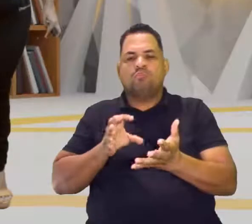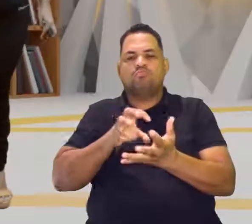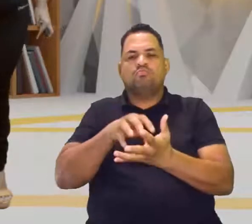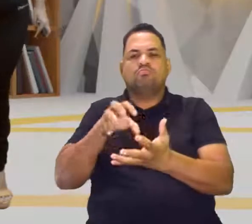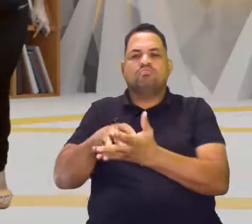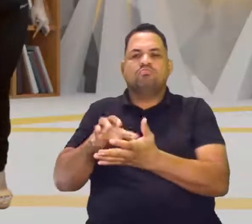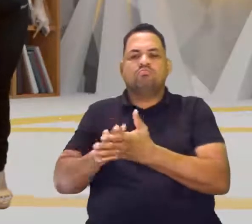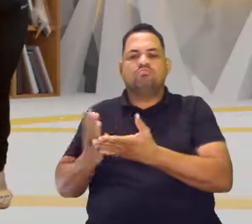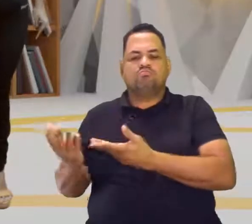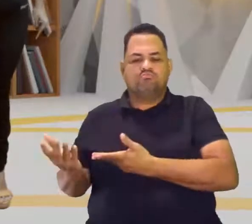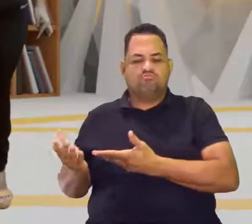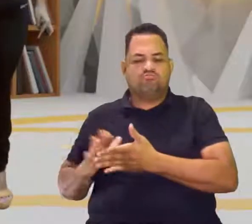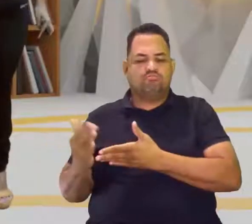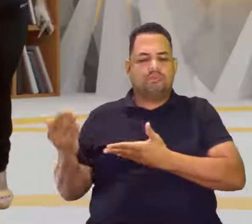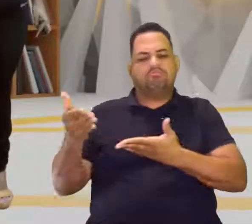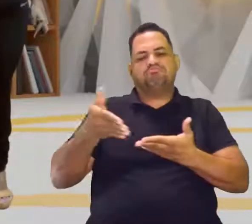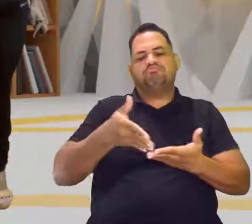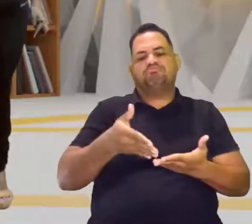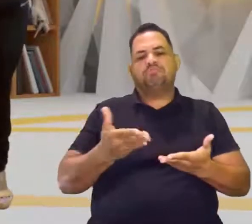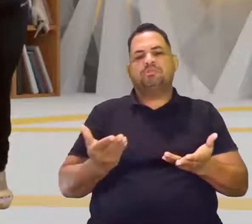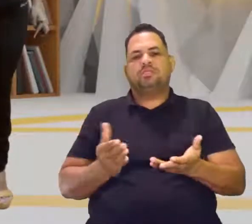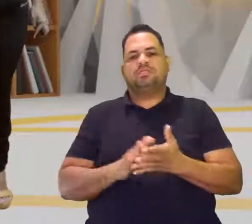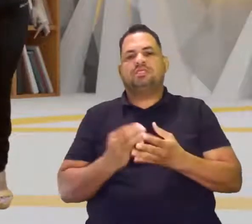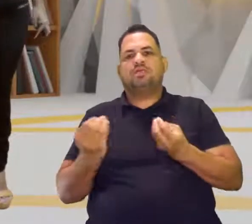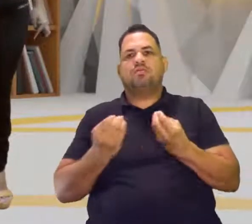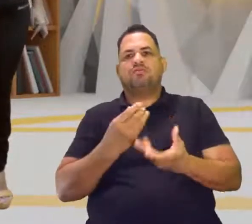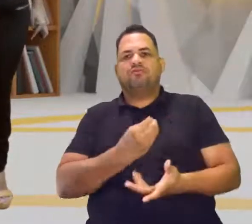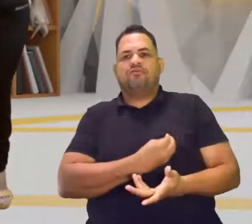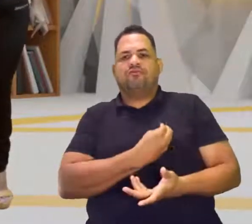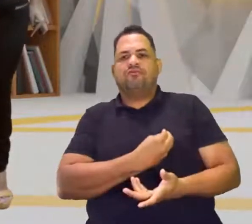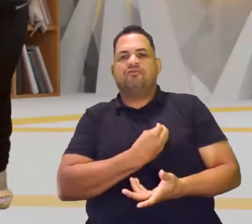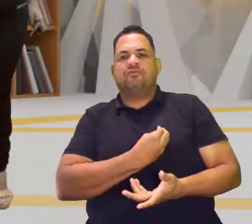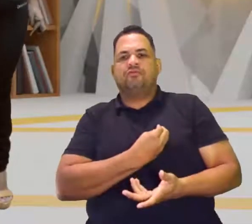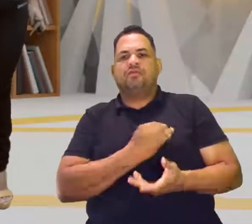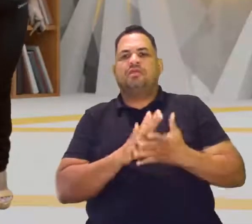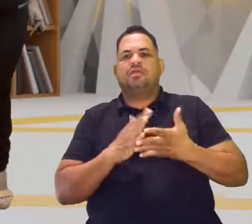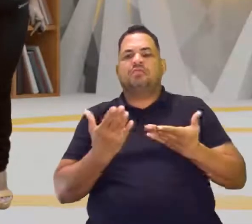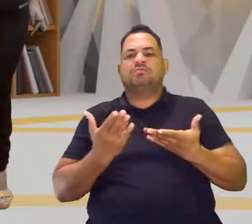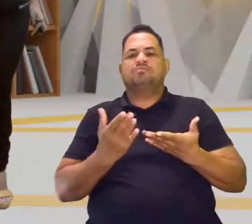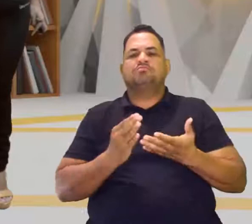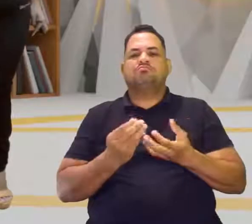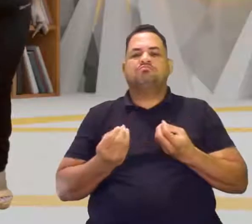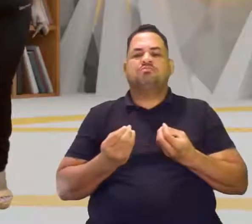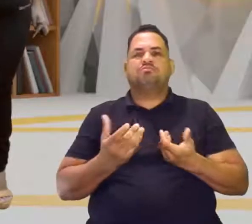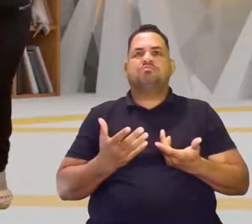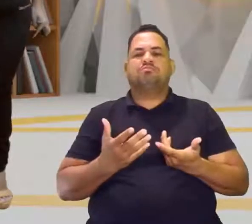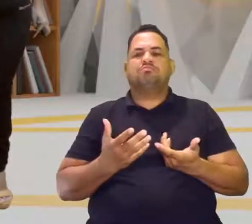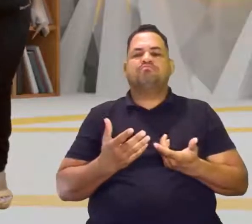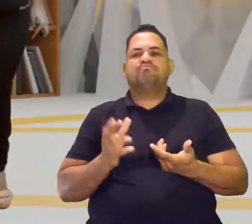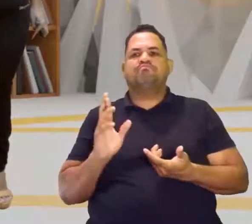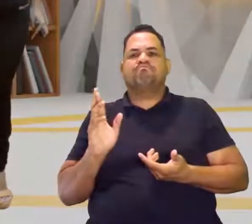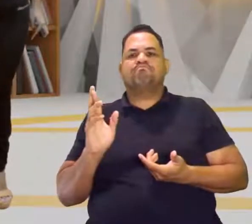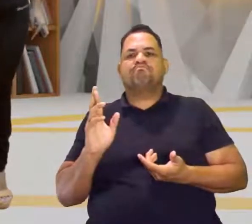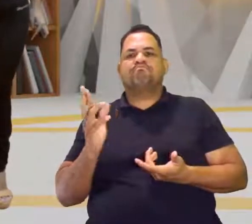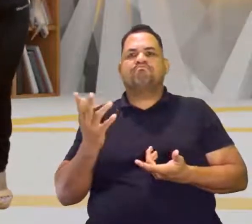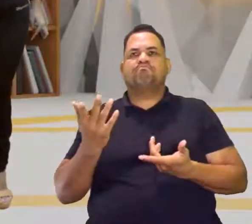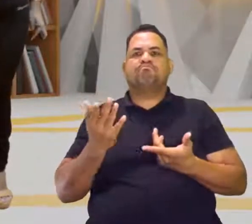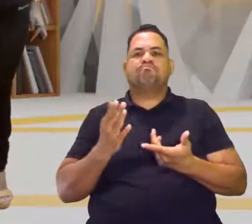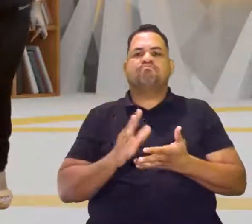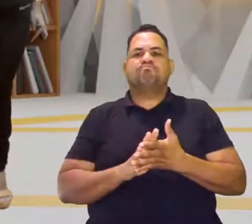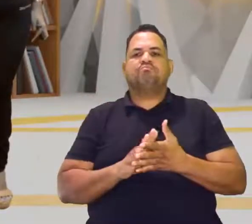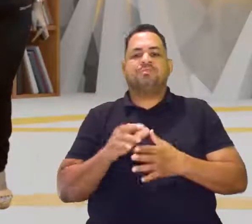trazer a civilização moda e você o modo de se comportar e quem não não